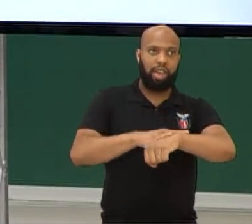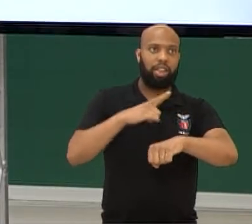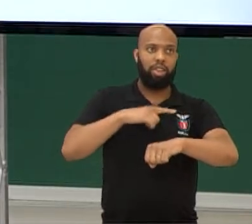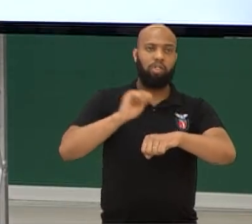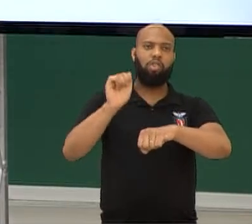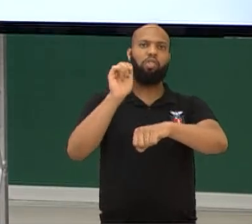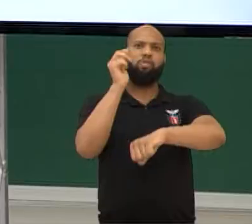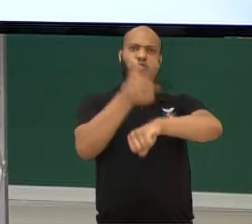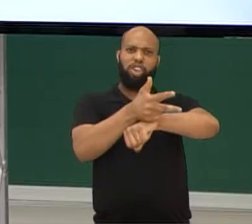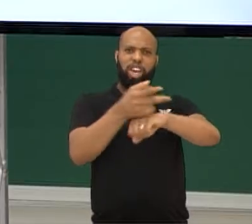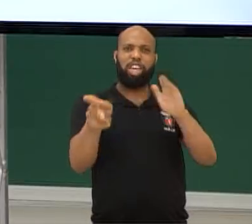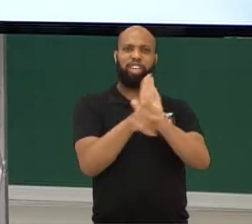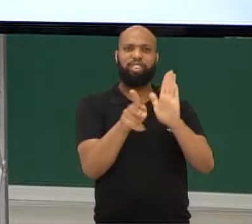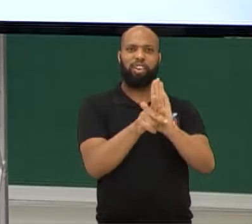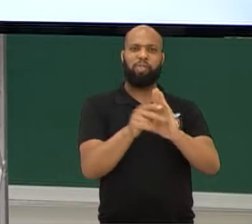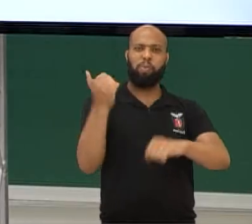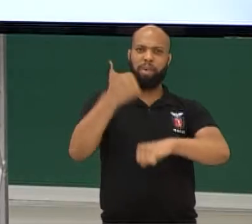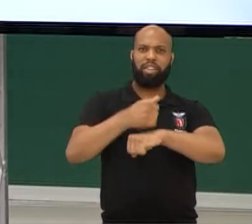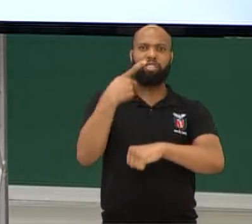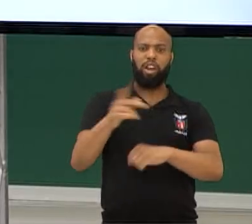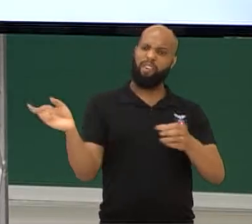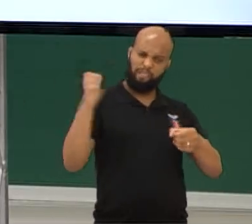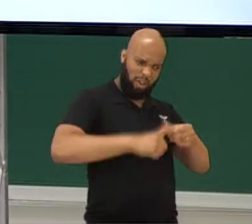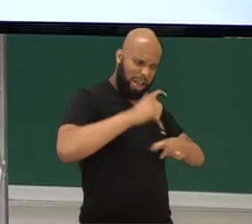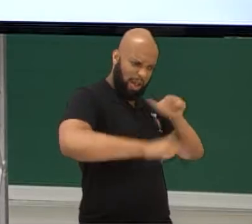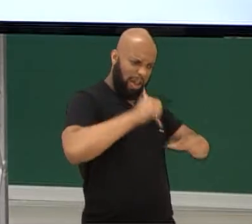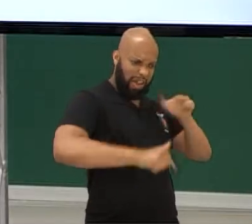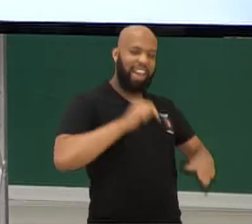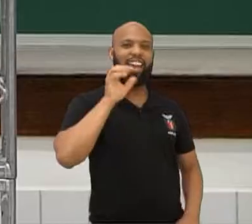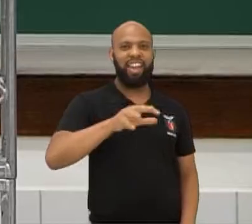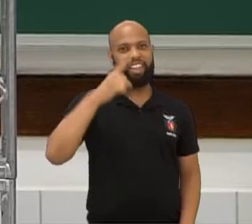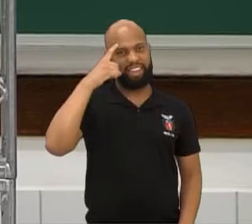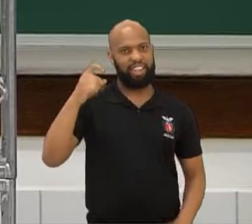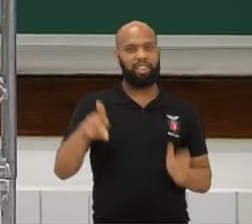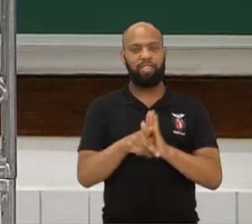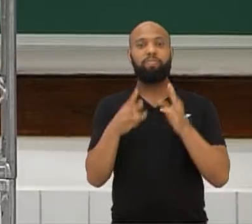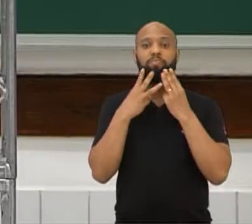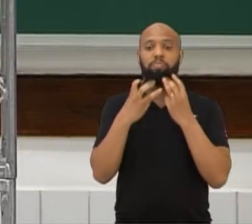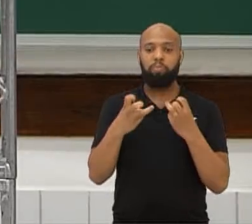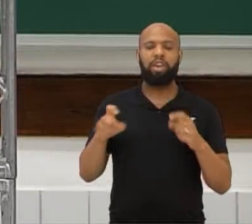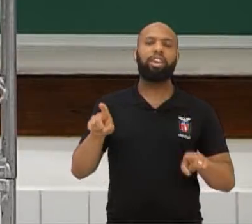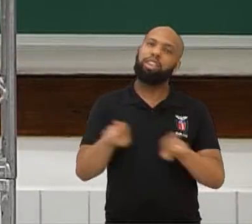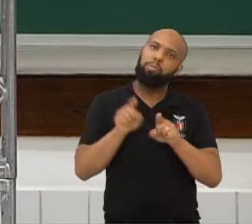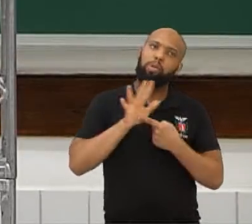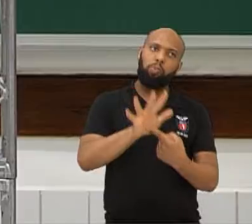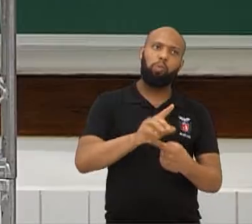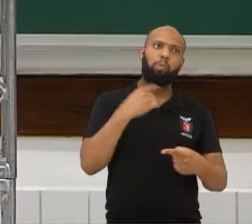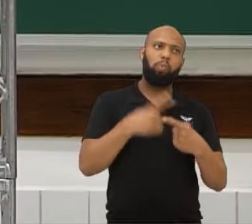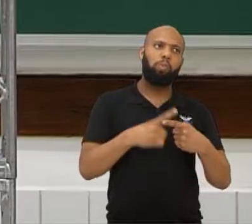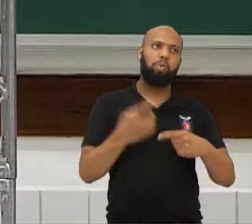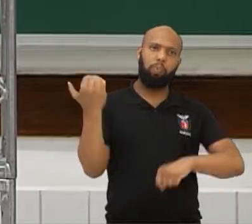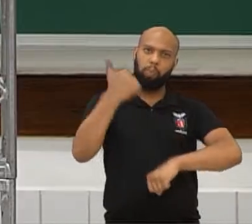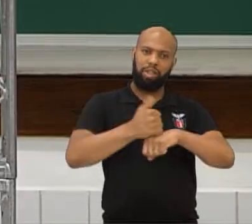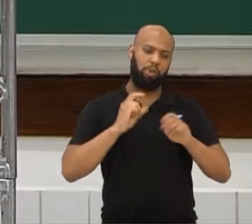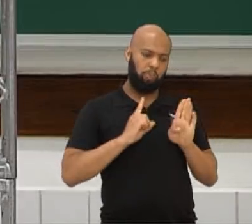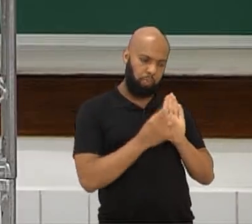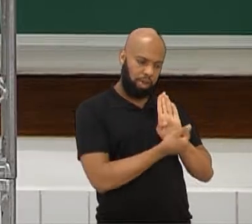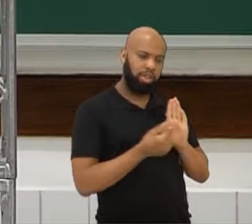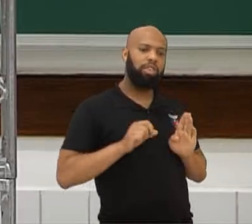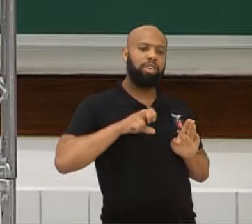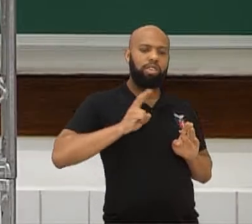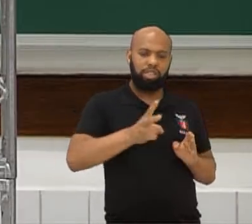um vídeo do seu patrão falando para ele voltar. Essa é a ideia que o Marx traz. Né? O patrão, o burguês, ele